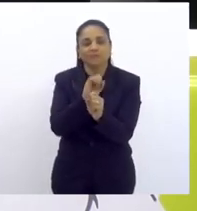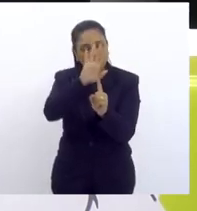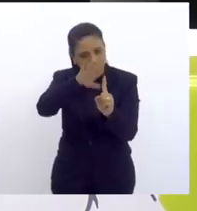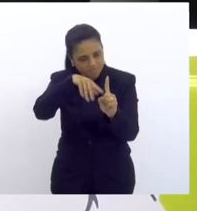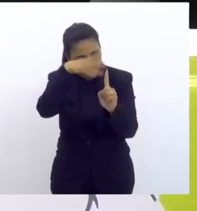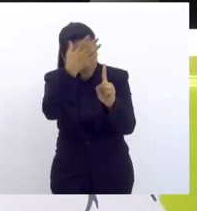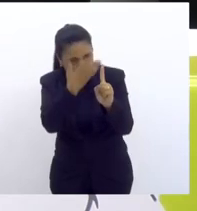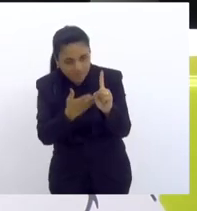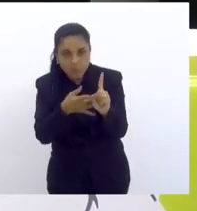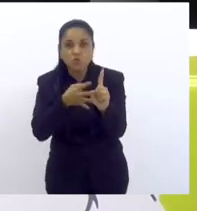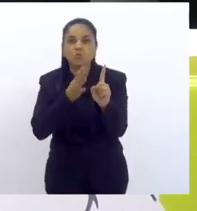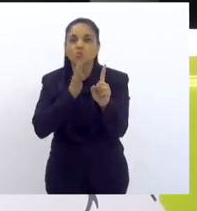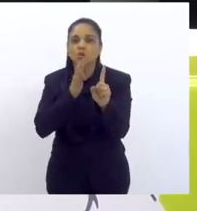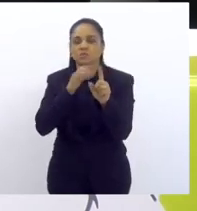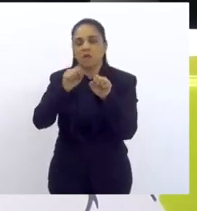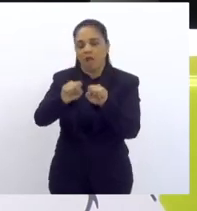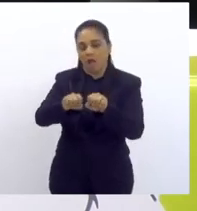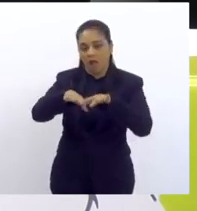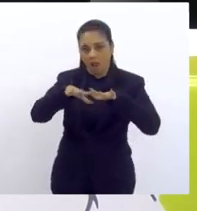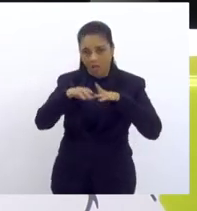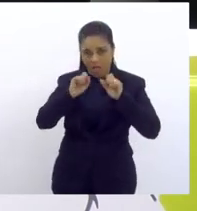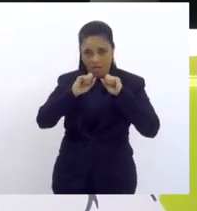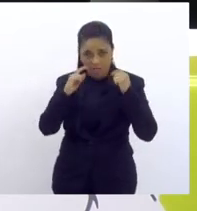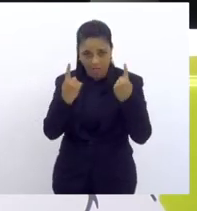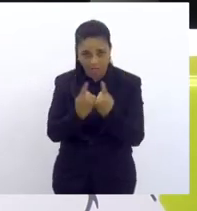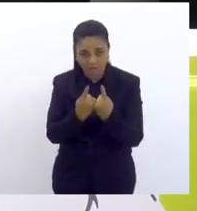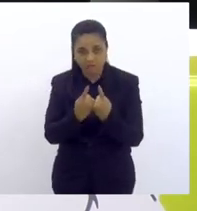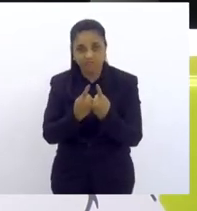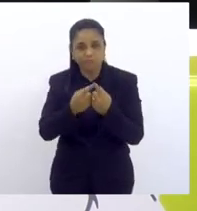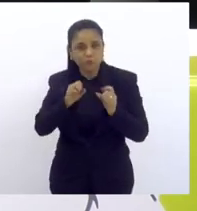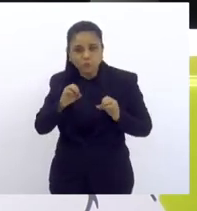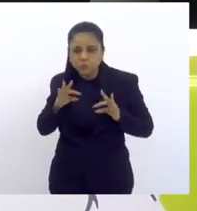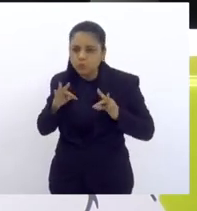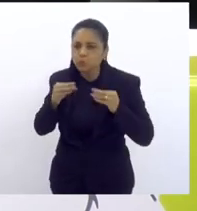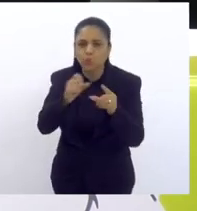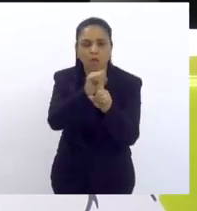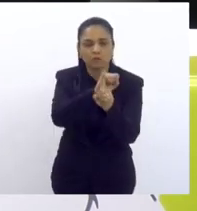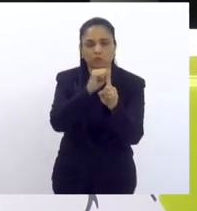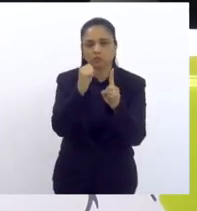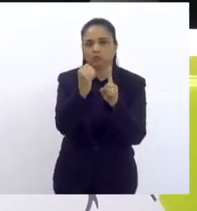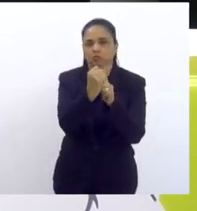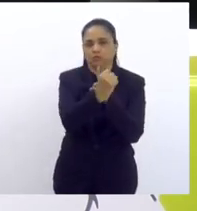dessa casa mas de toda a sociedade Fluminense